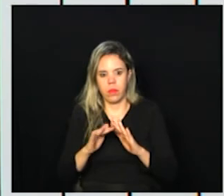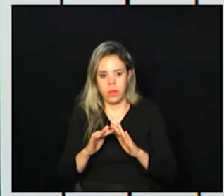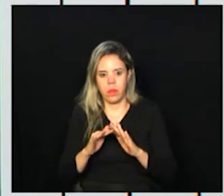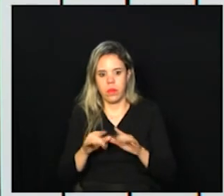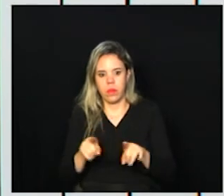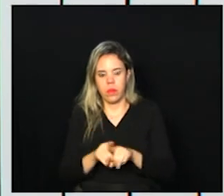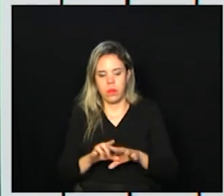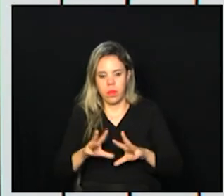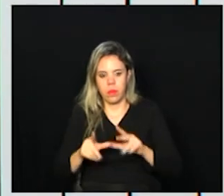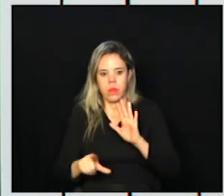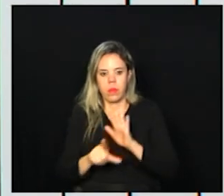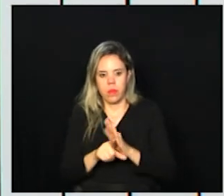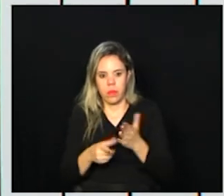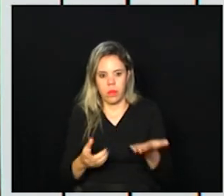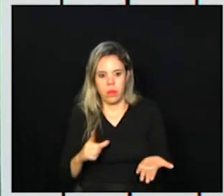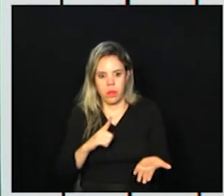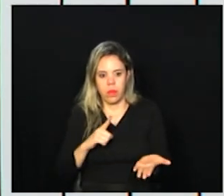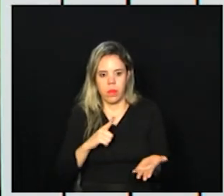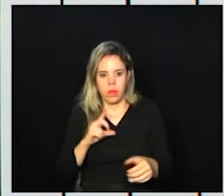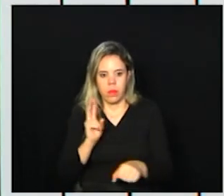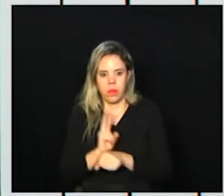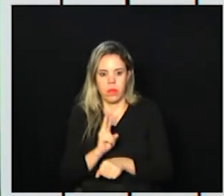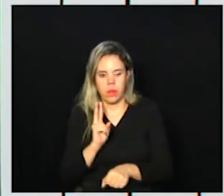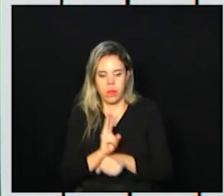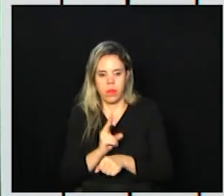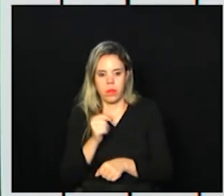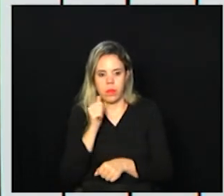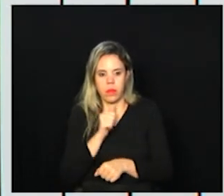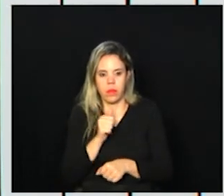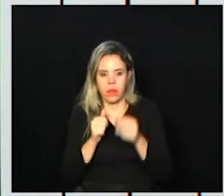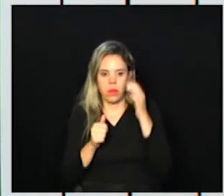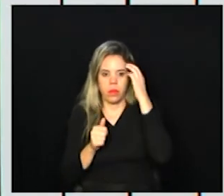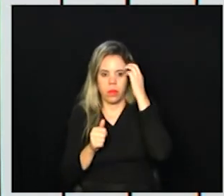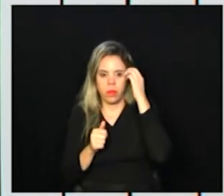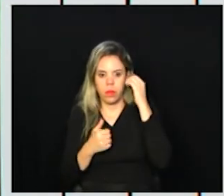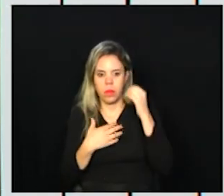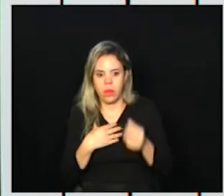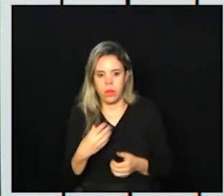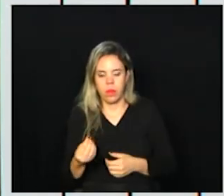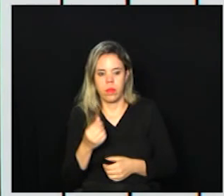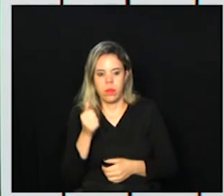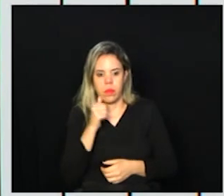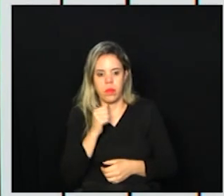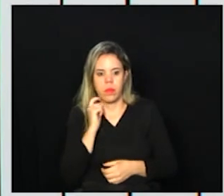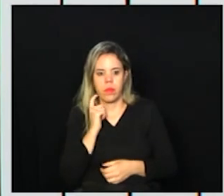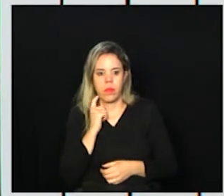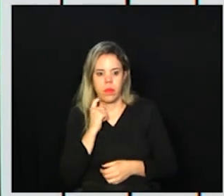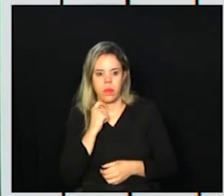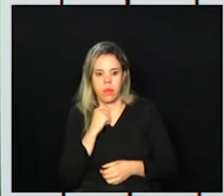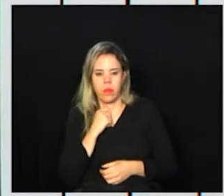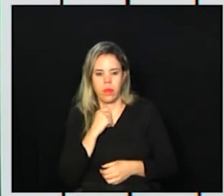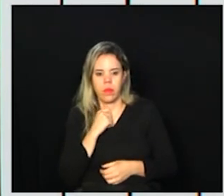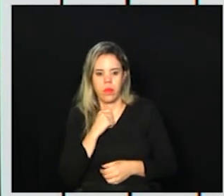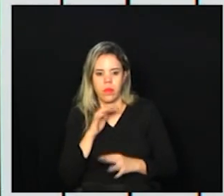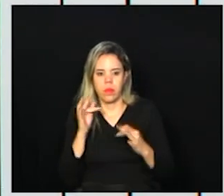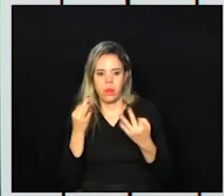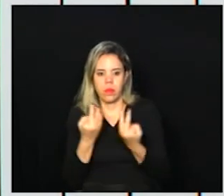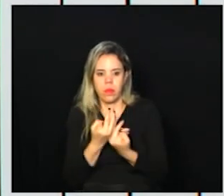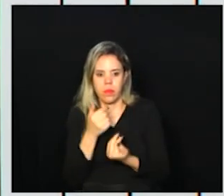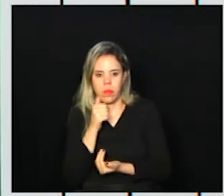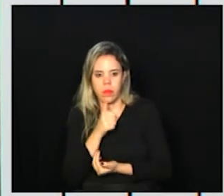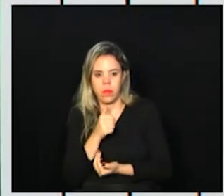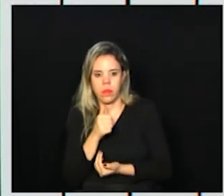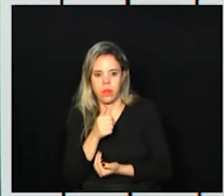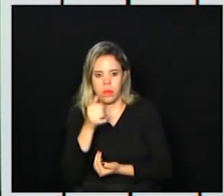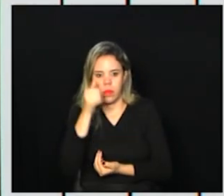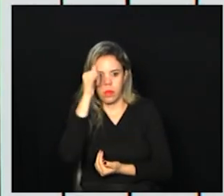todas as leis que estão ali para proteger as mulheres e os filhos dessas mulheres e os parentes dessas mulheres desse ciclo de